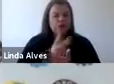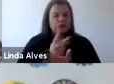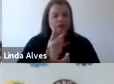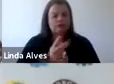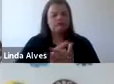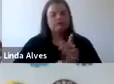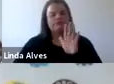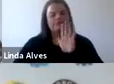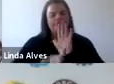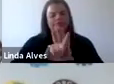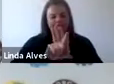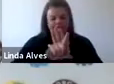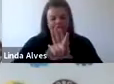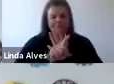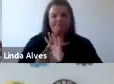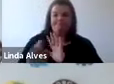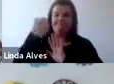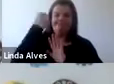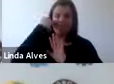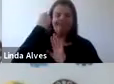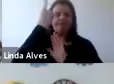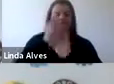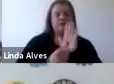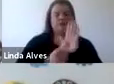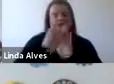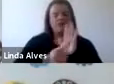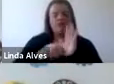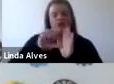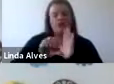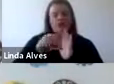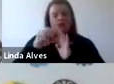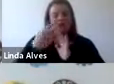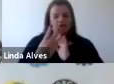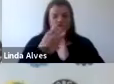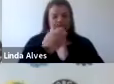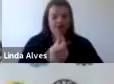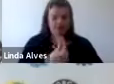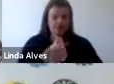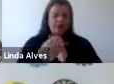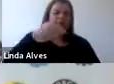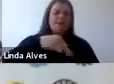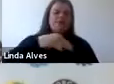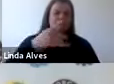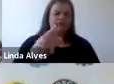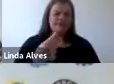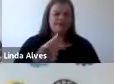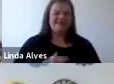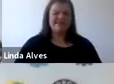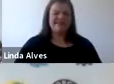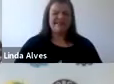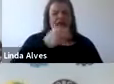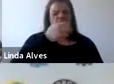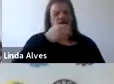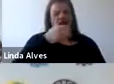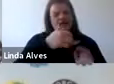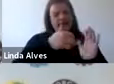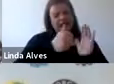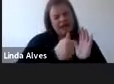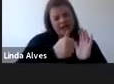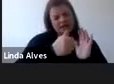lei, que iniciou lá no decreto 936, que agora ela é 1420, de